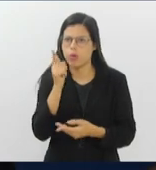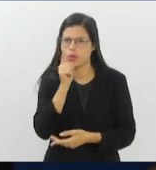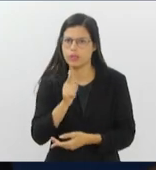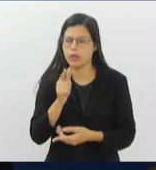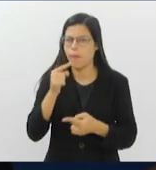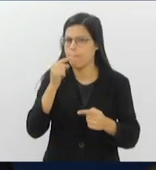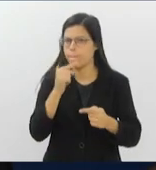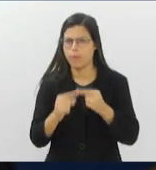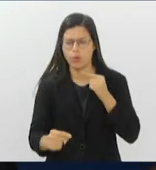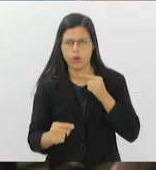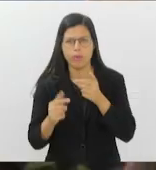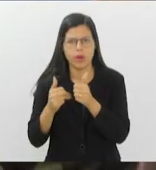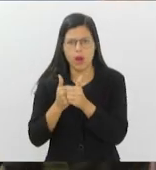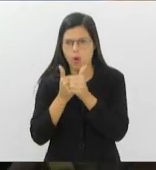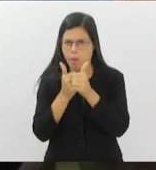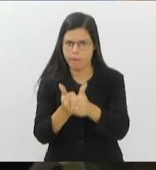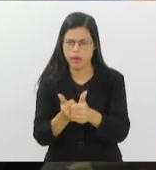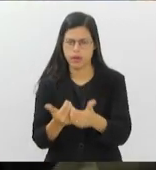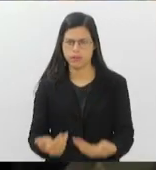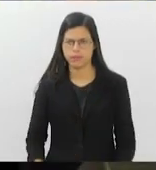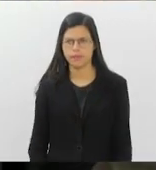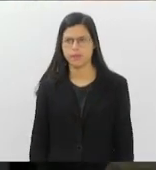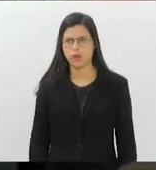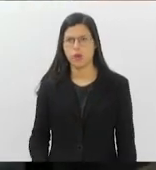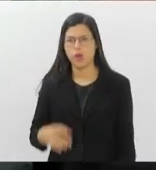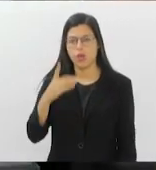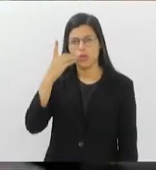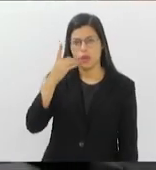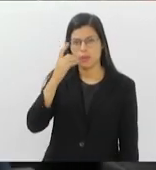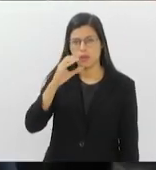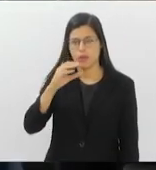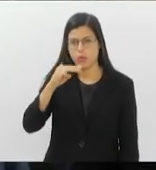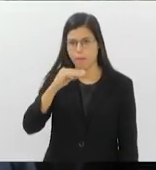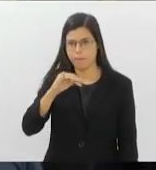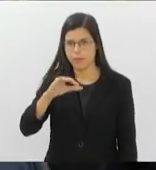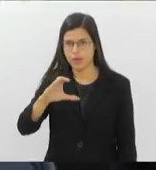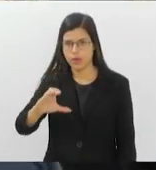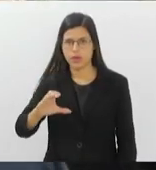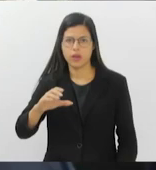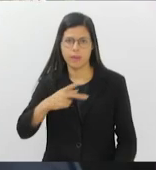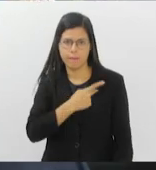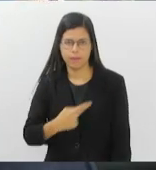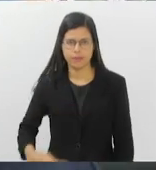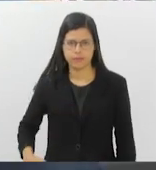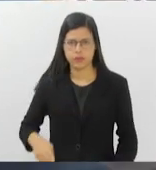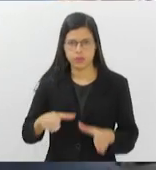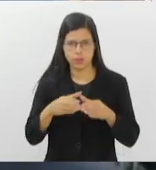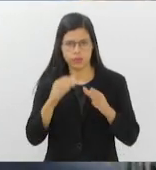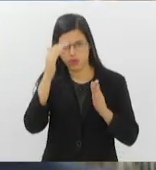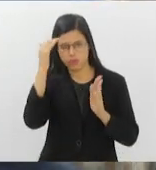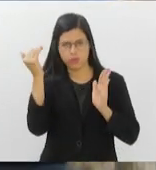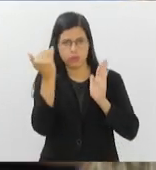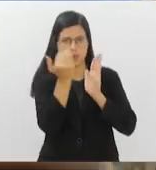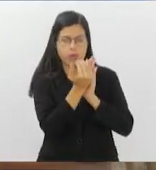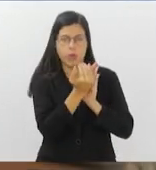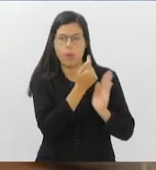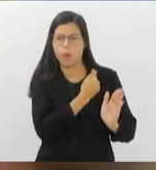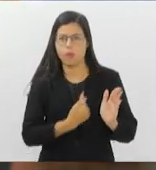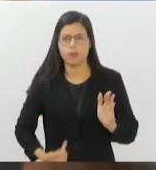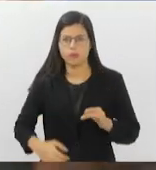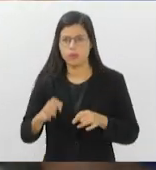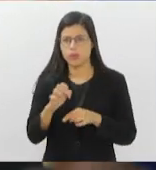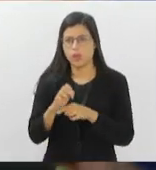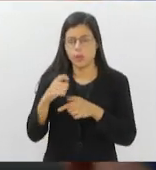de inteligência e de acompanhamento. Para o deputado Carlos Mink, presidente da comissão do Cumpra-se, o governo do estado precisa